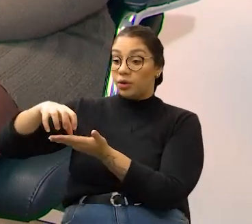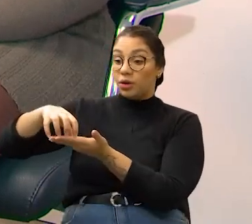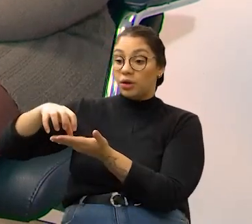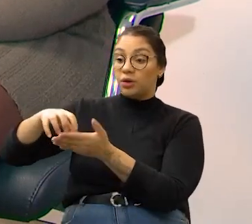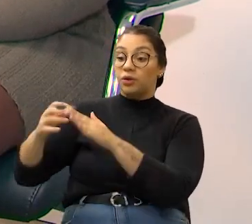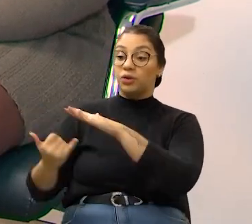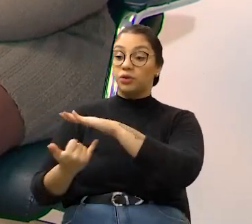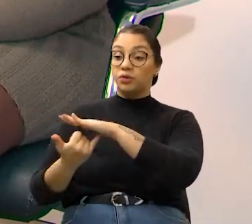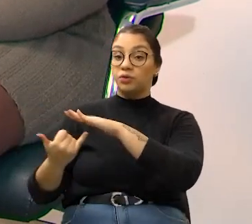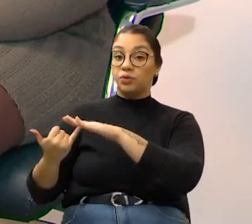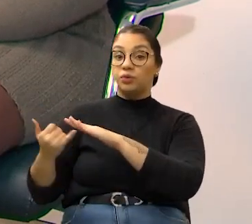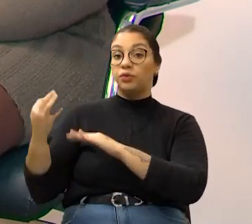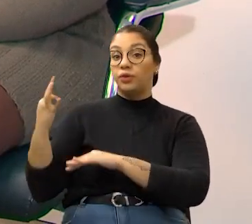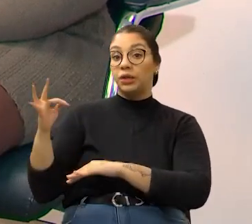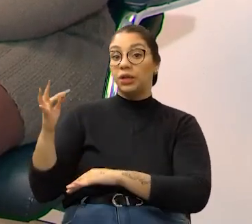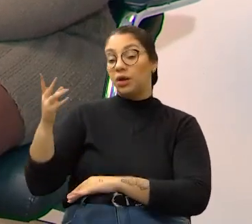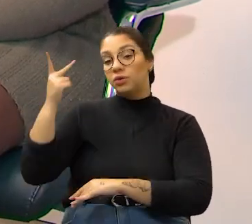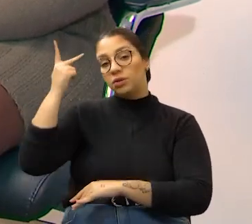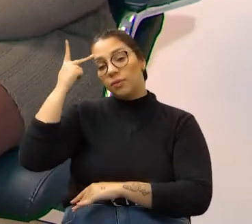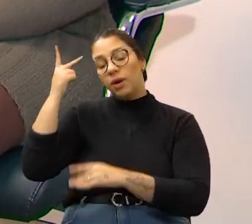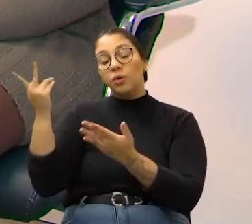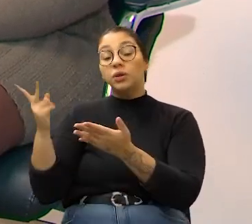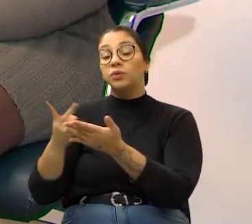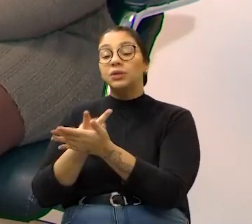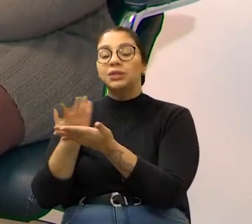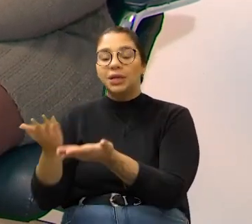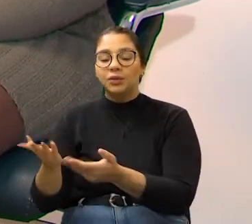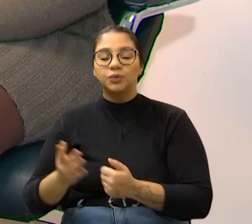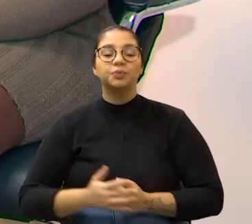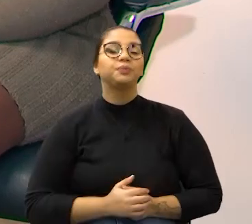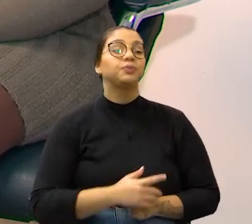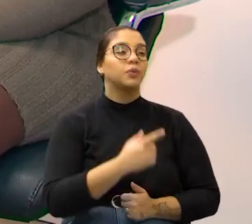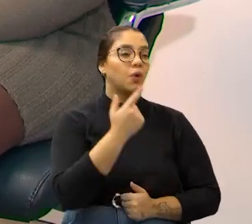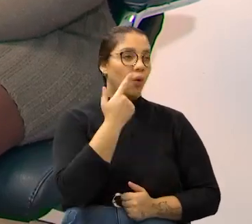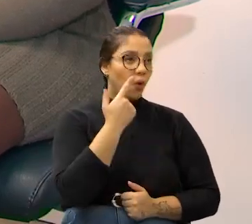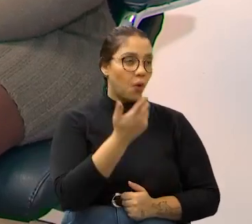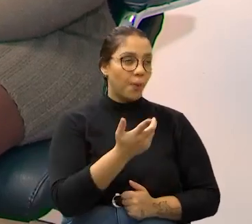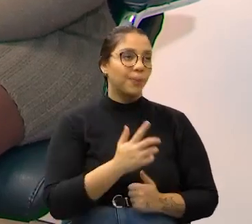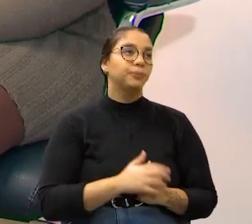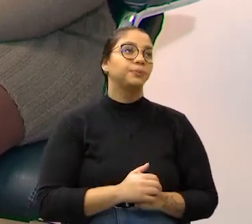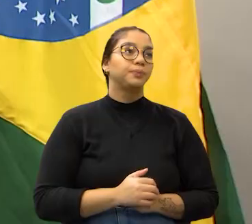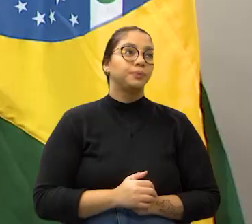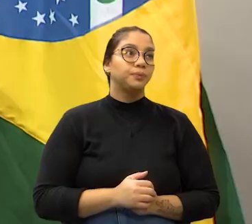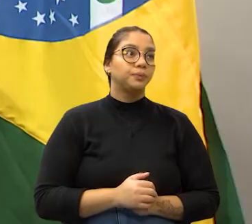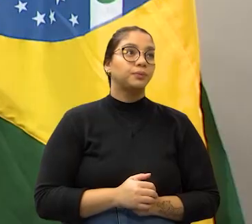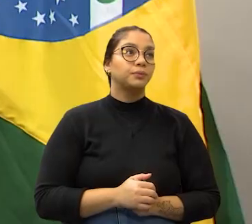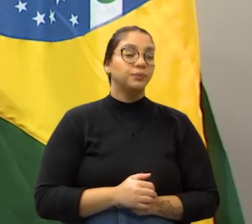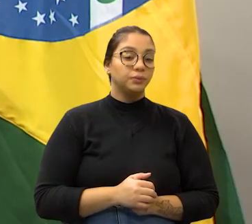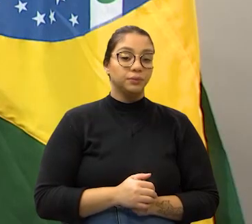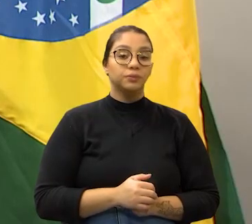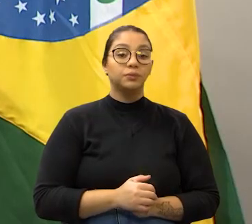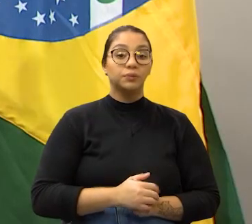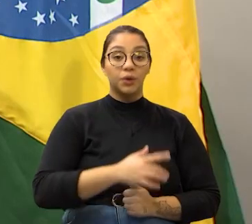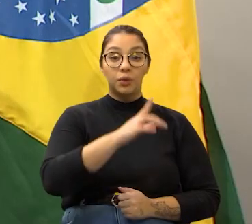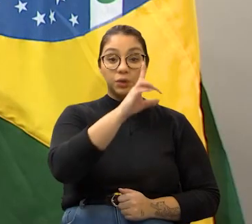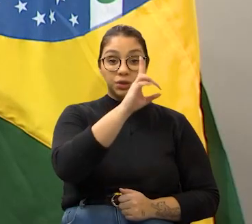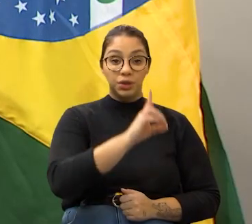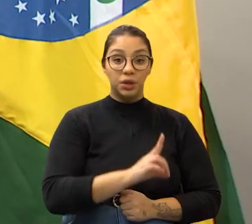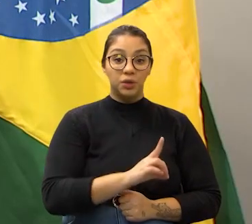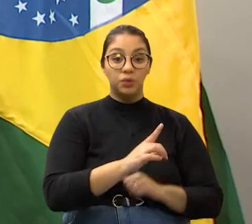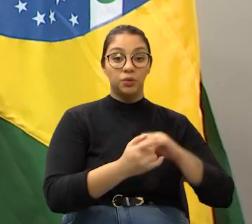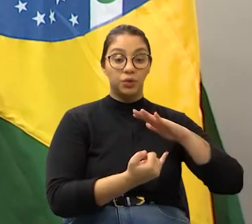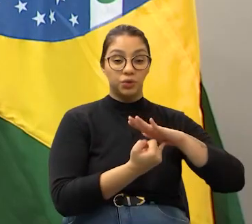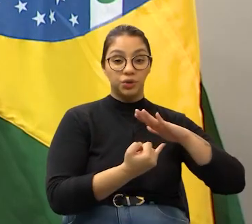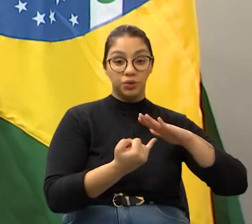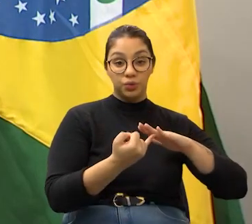unidade do Instituto Federal de São Paulo. O que está acontecendo? Olha, assim, o próprio